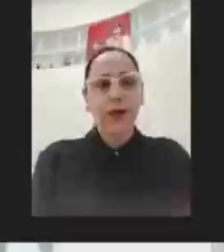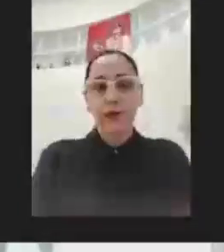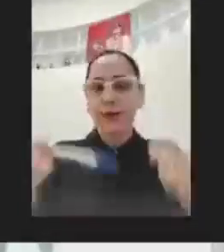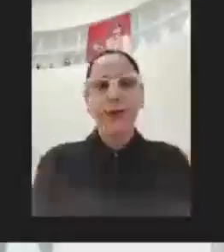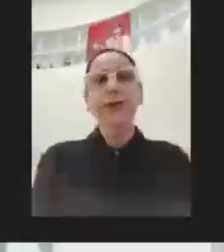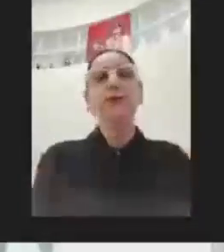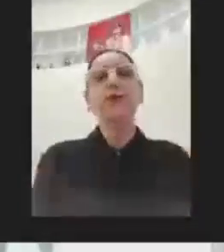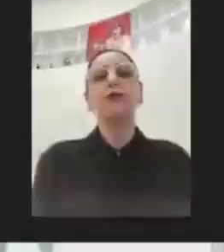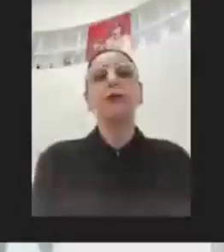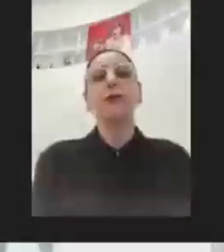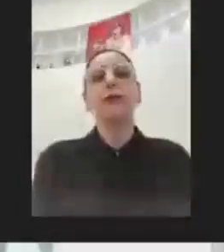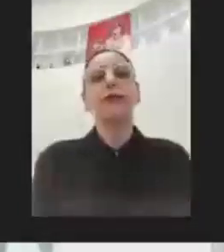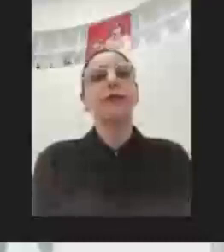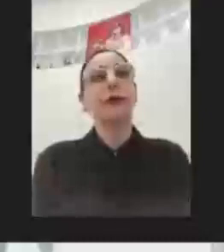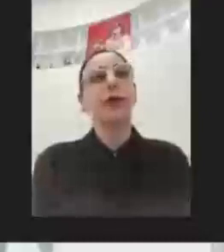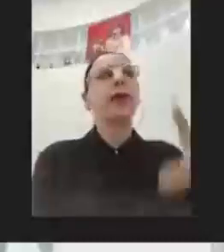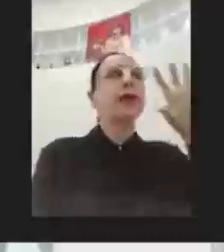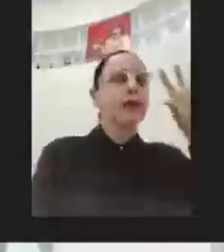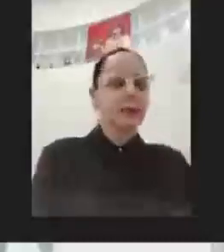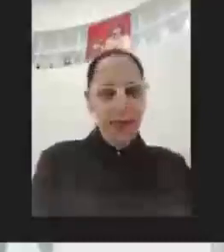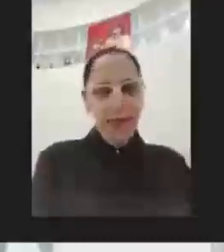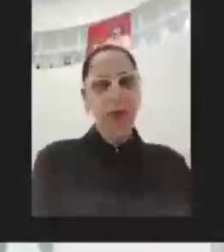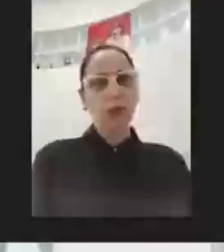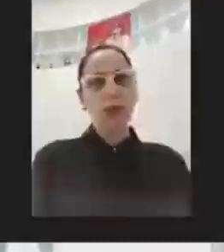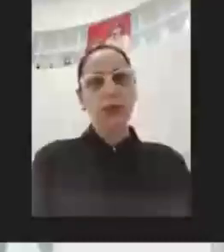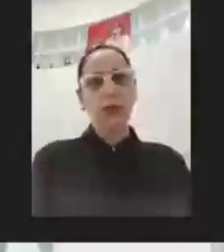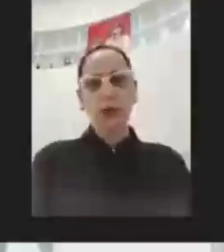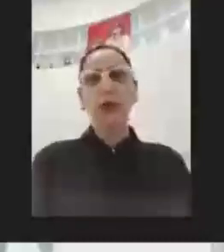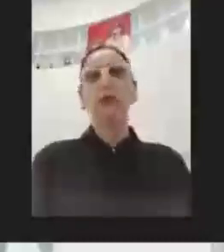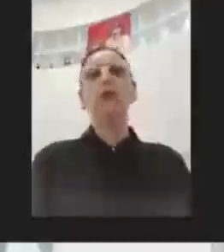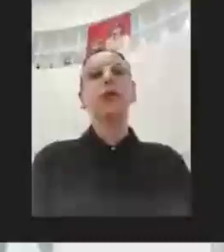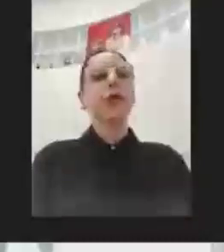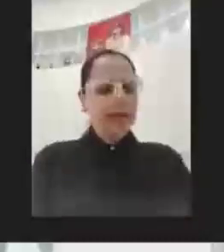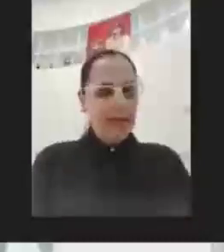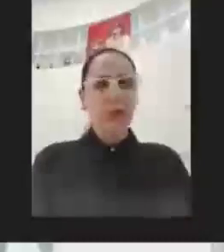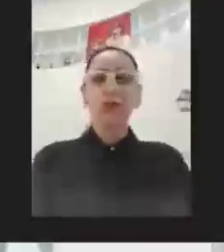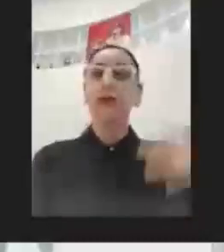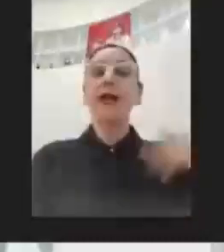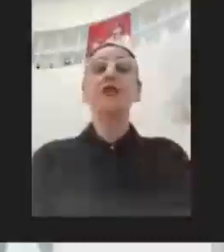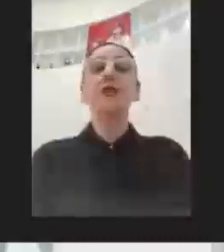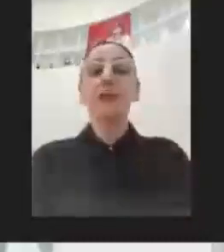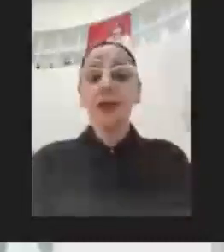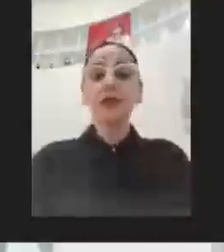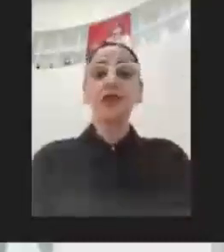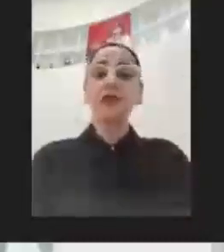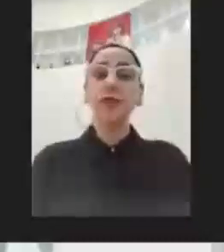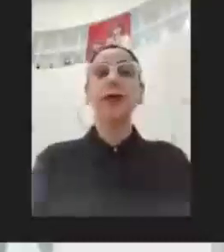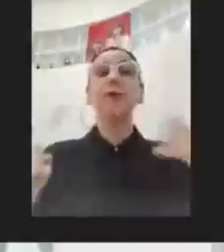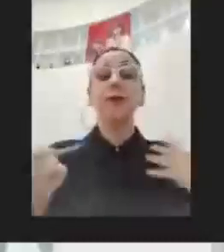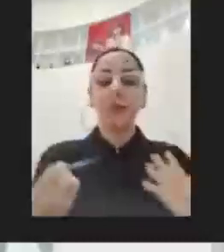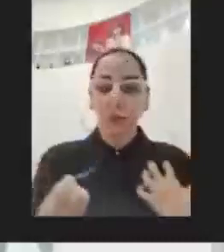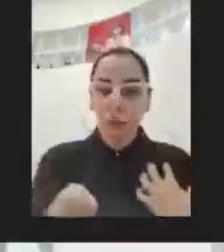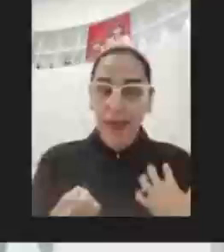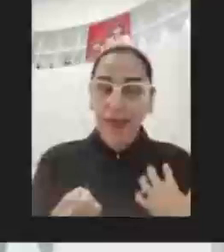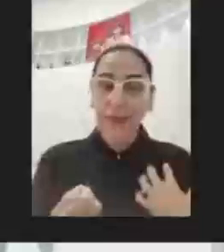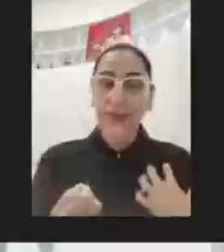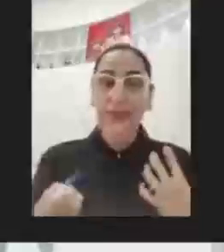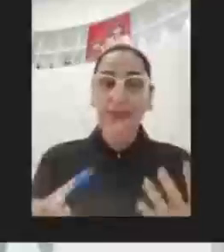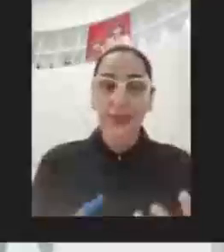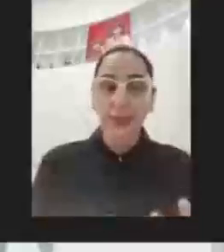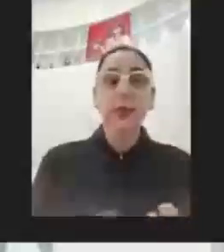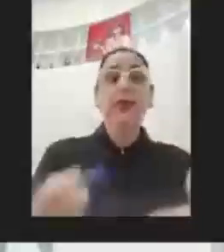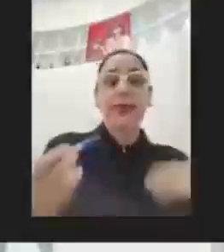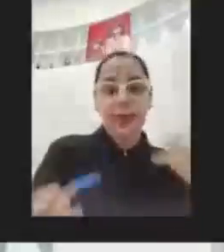consegue pegar o seio. A gente tem que descer a altura daquele bebê, ver ele como um ser único, né, estudar estratégias de ajudar a